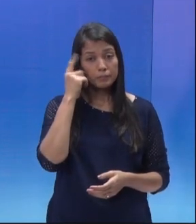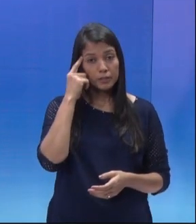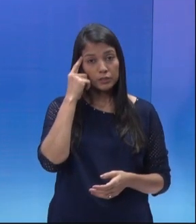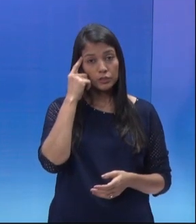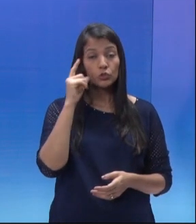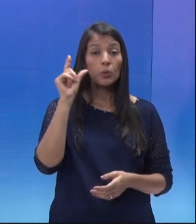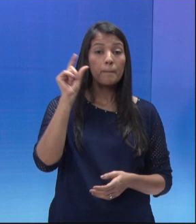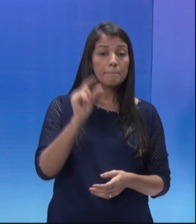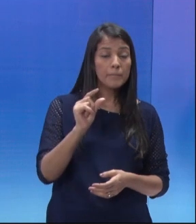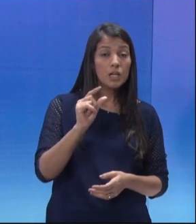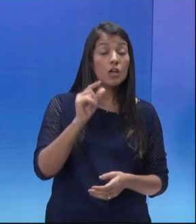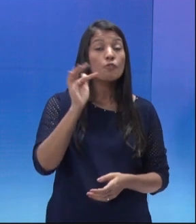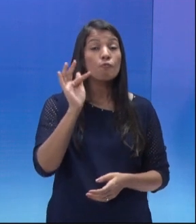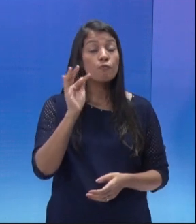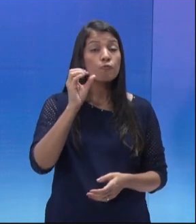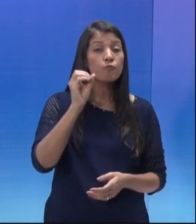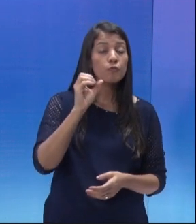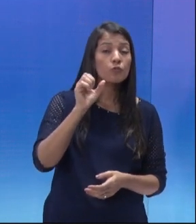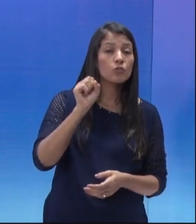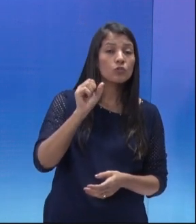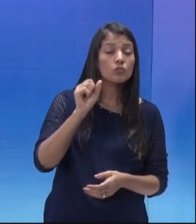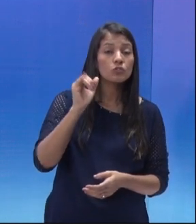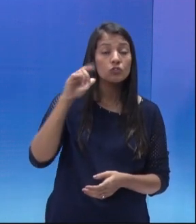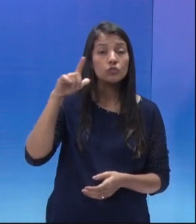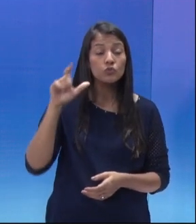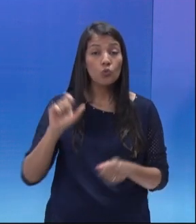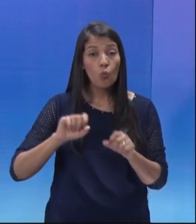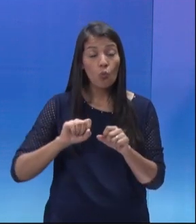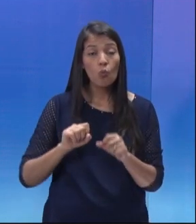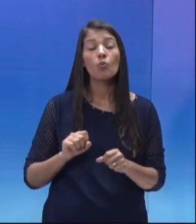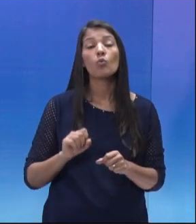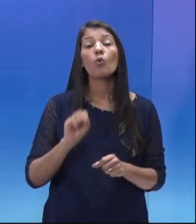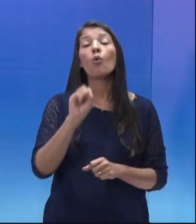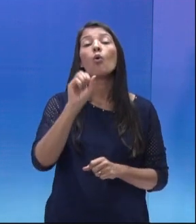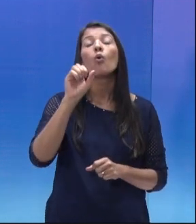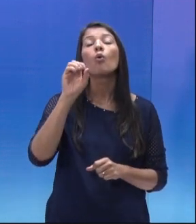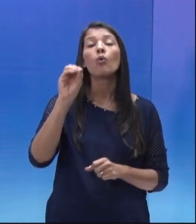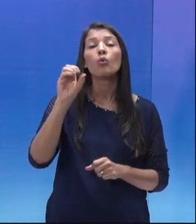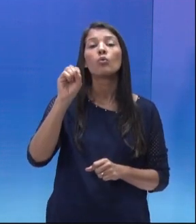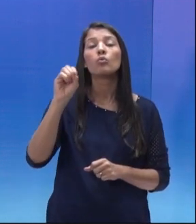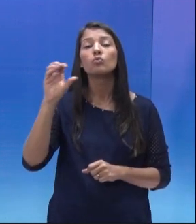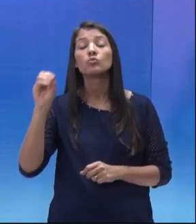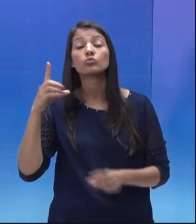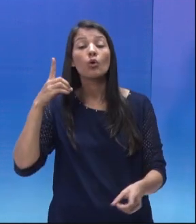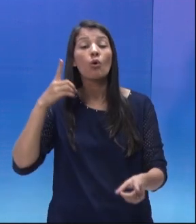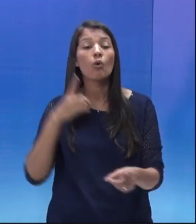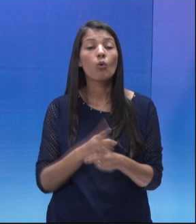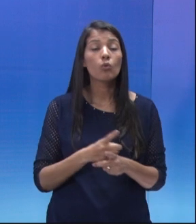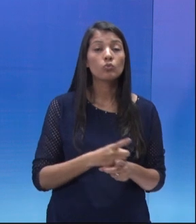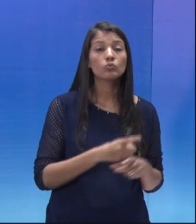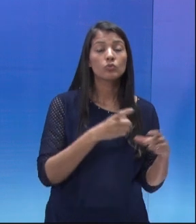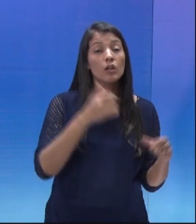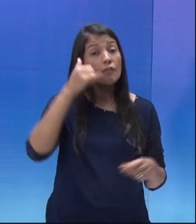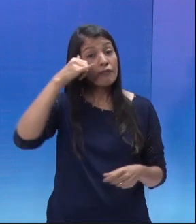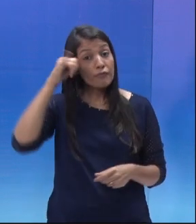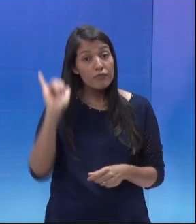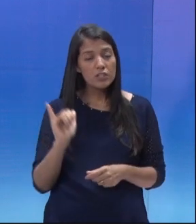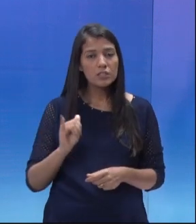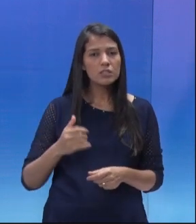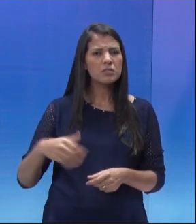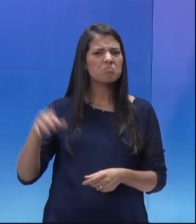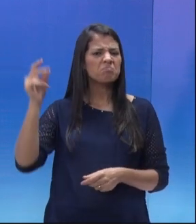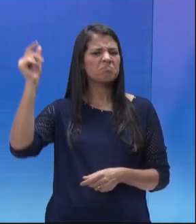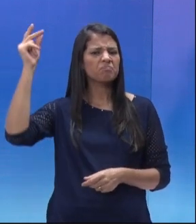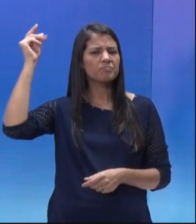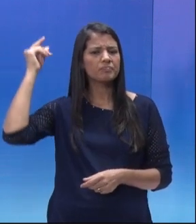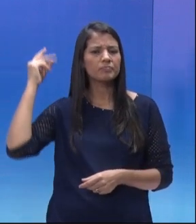parte do enunciado. Considere que um fragmento fóssil de massa igual a 30 gramas foi encontrado em um sítio arqueológico e